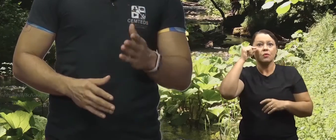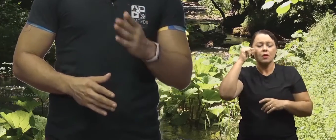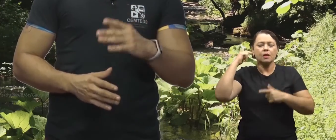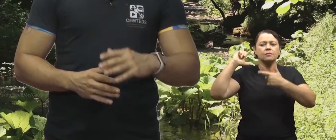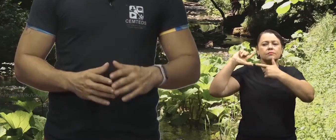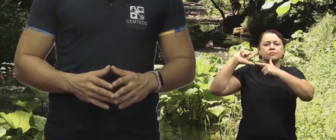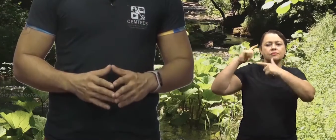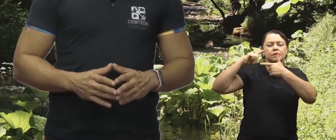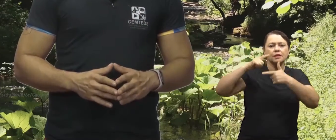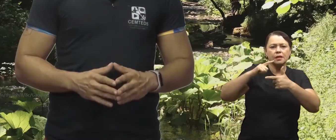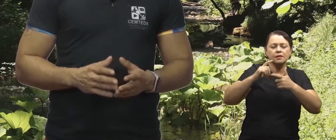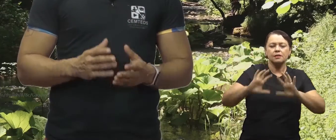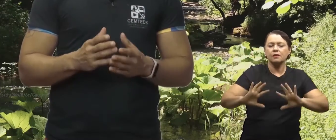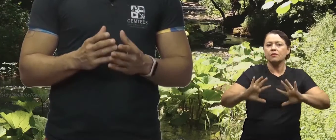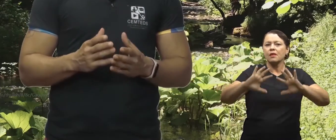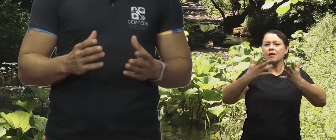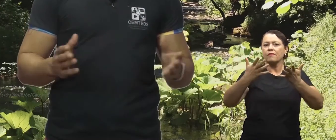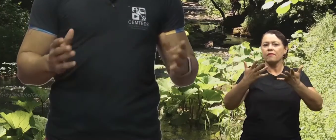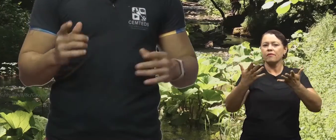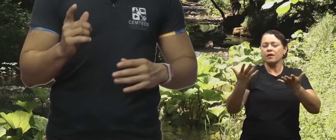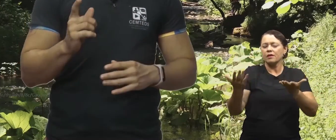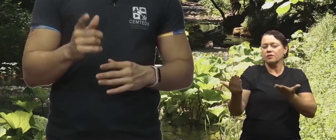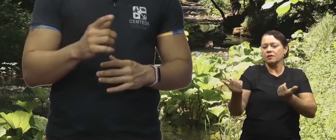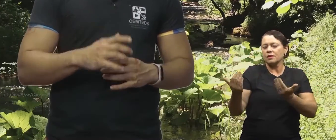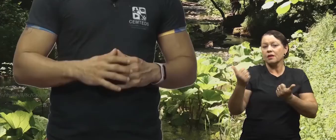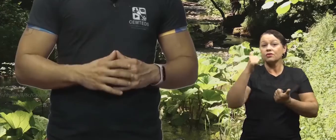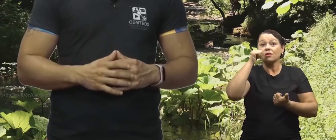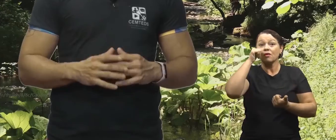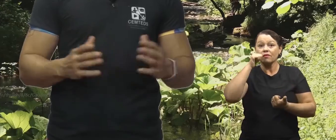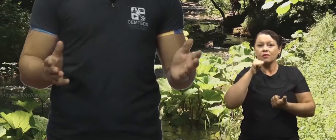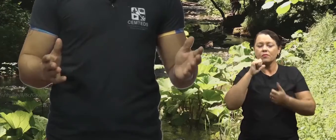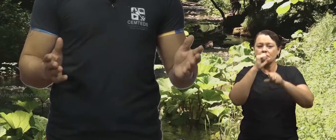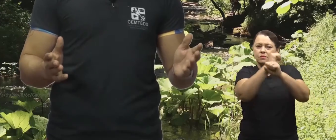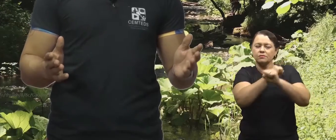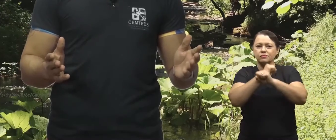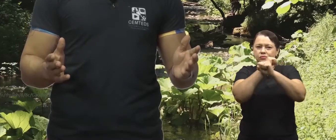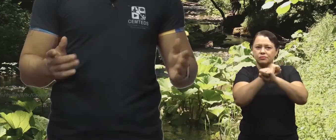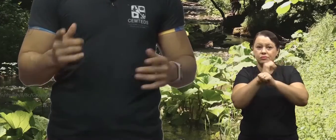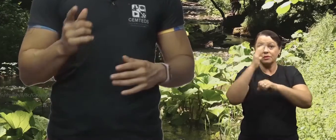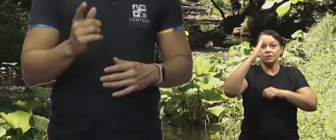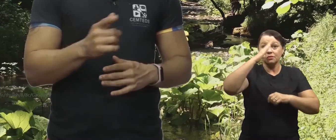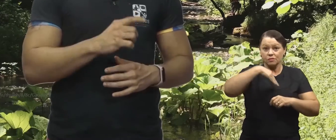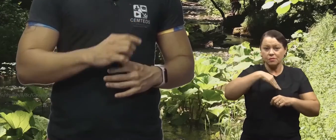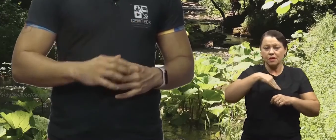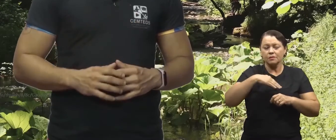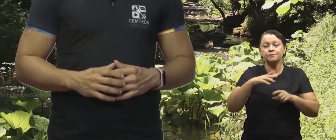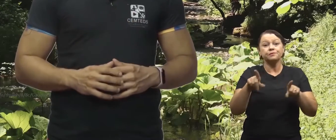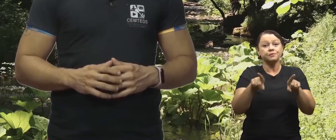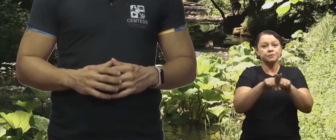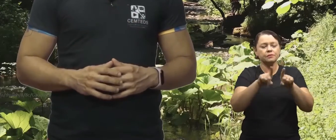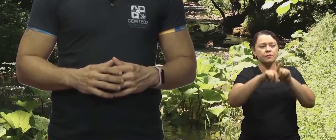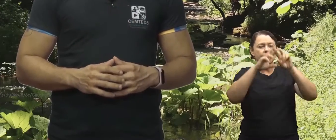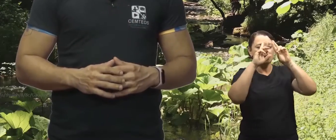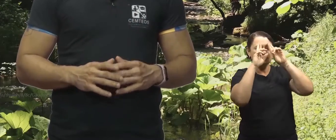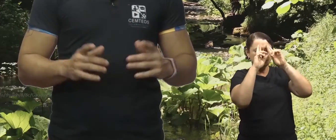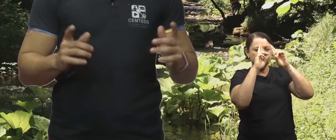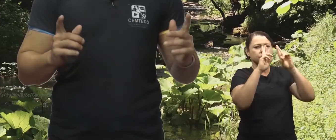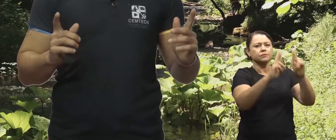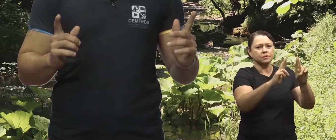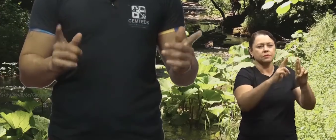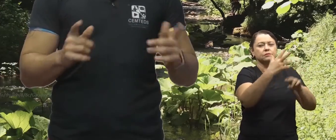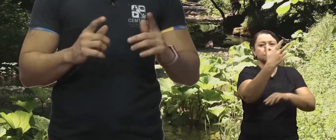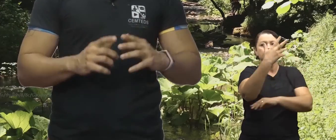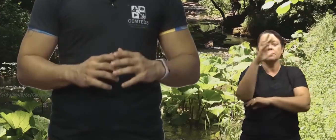a tradição da festa da Moça Nova para defender a jovem ticuna das forças do mal e respeito pela floresta, que